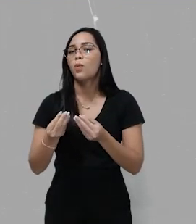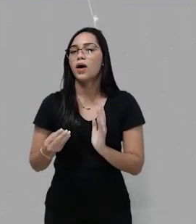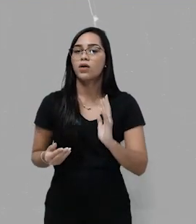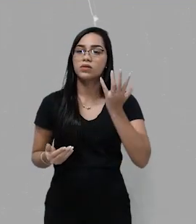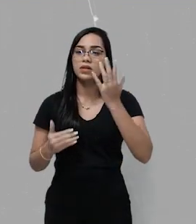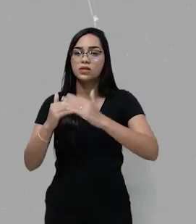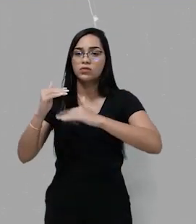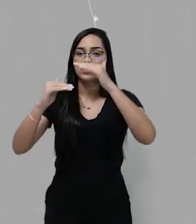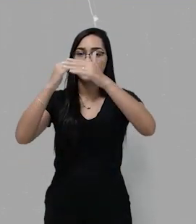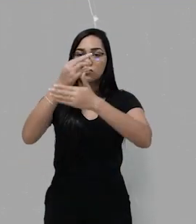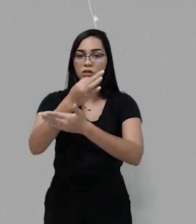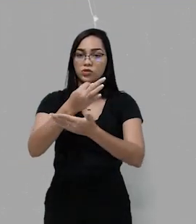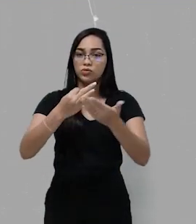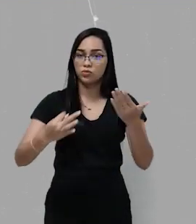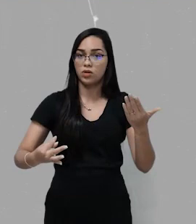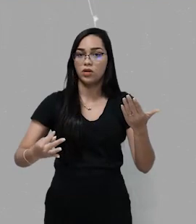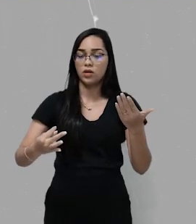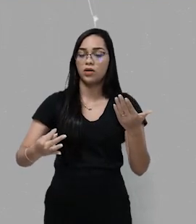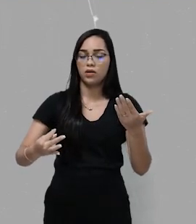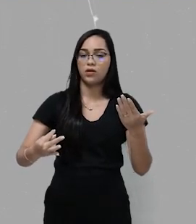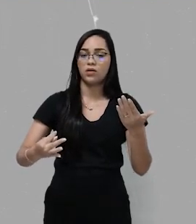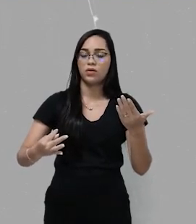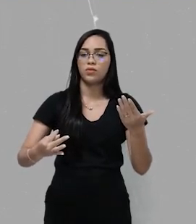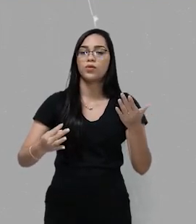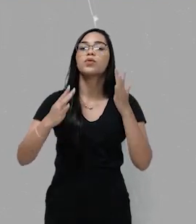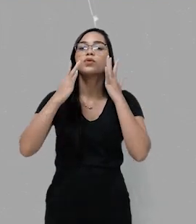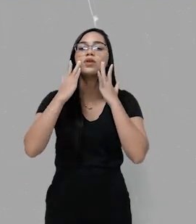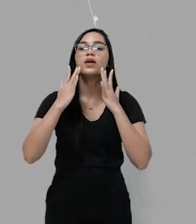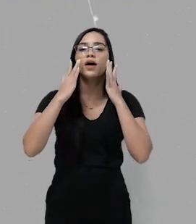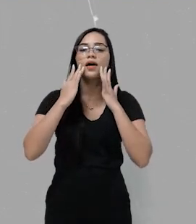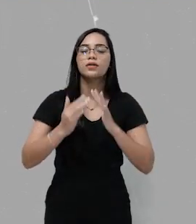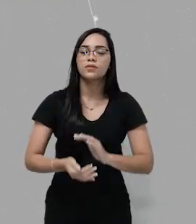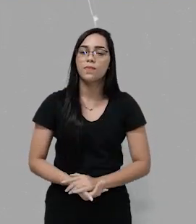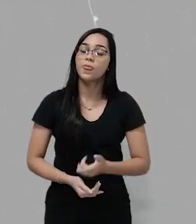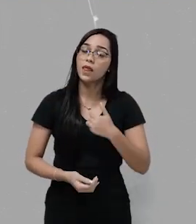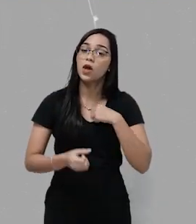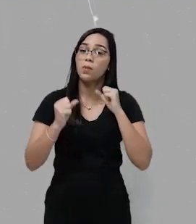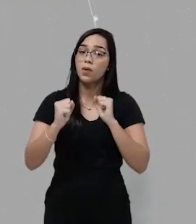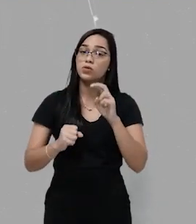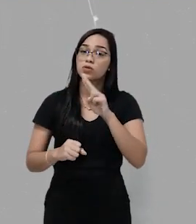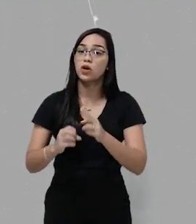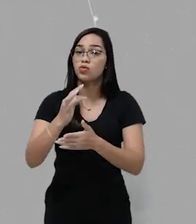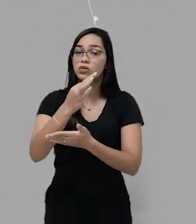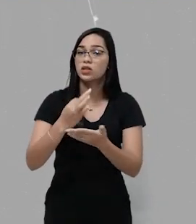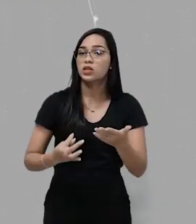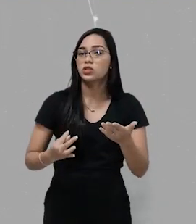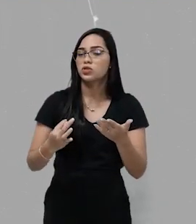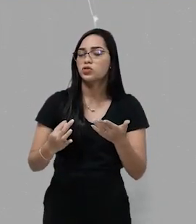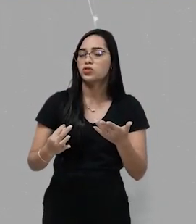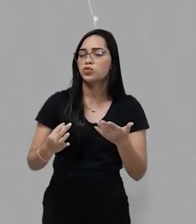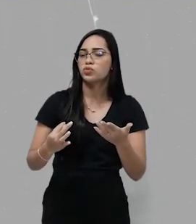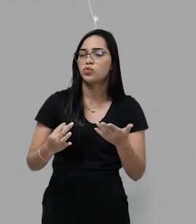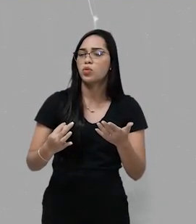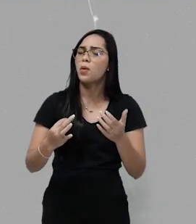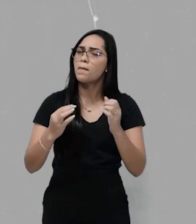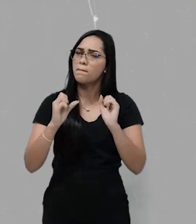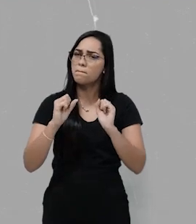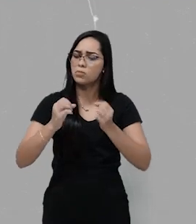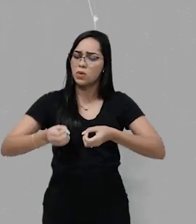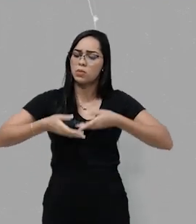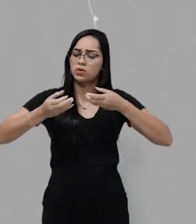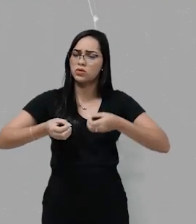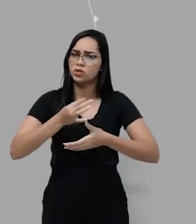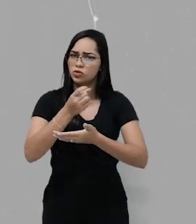construção textual do texto teatral. Eu posso usar um texto teatral numa produção textual?